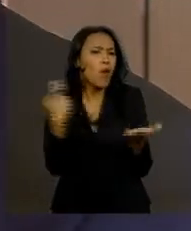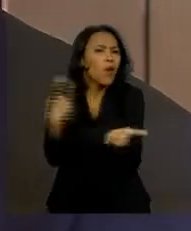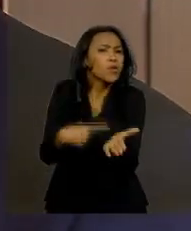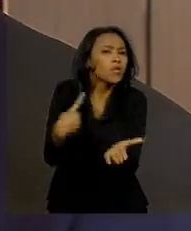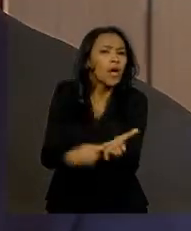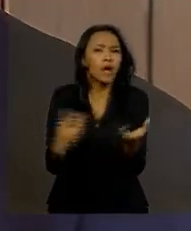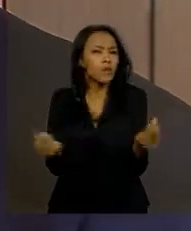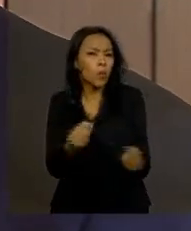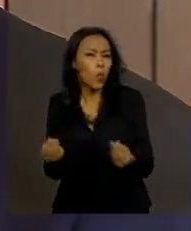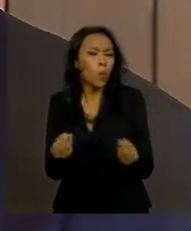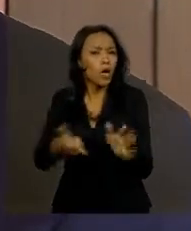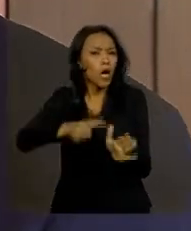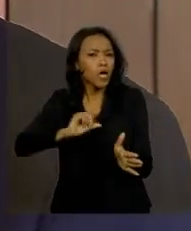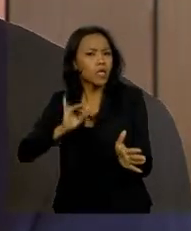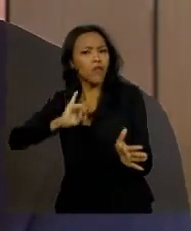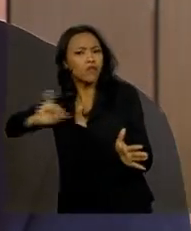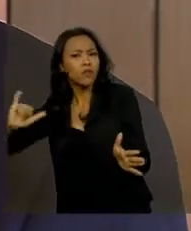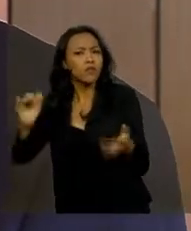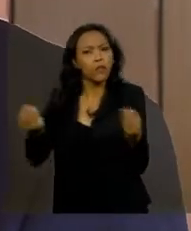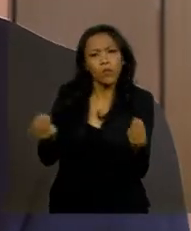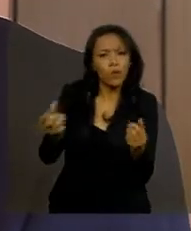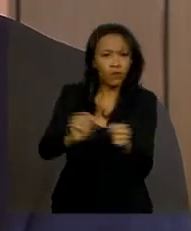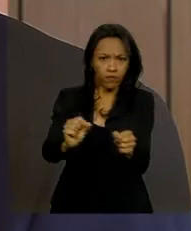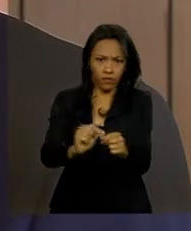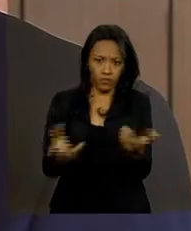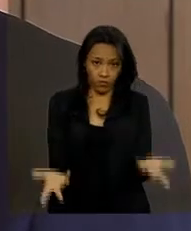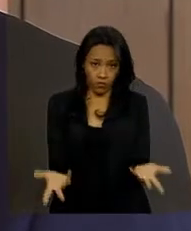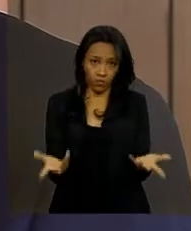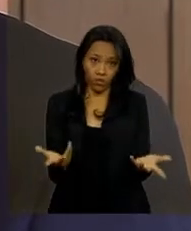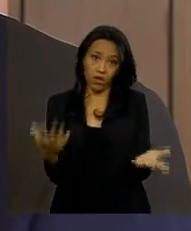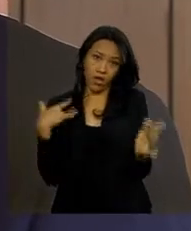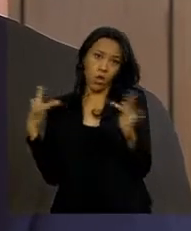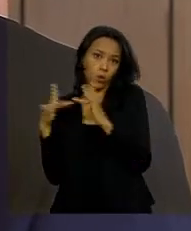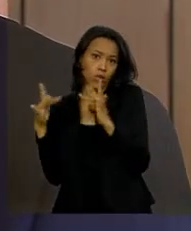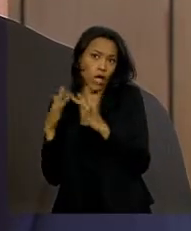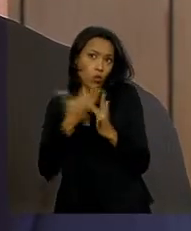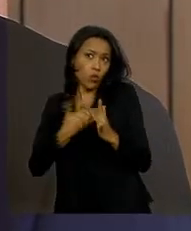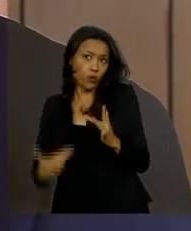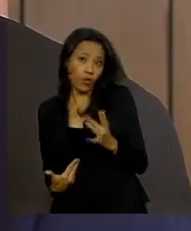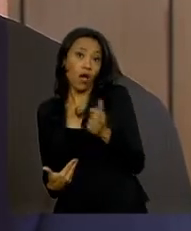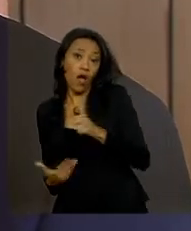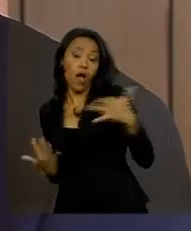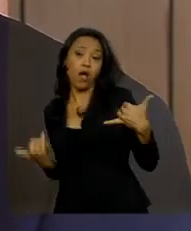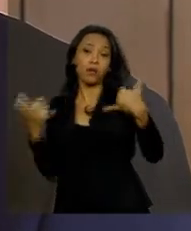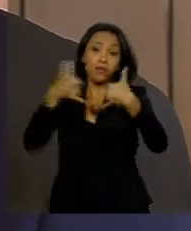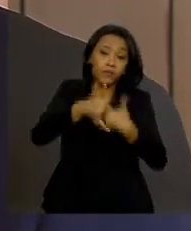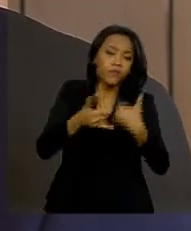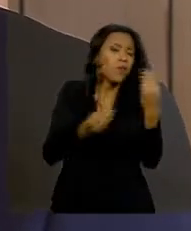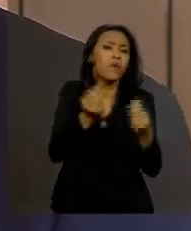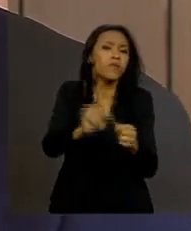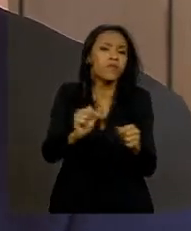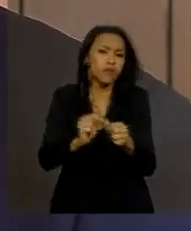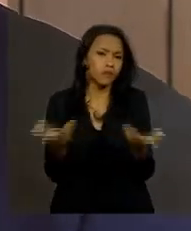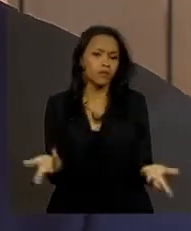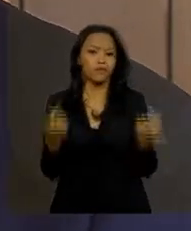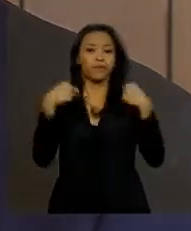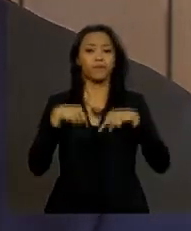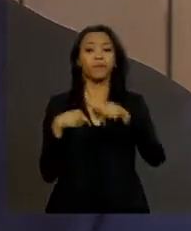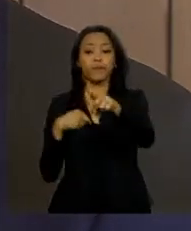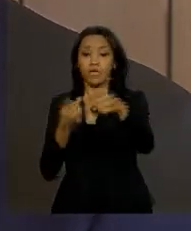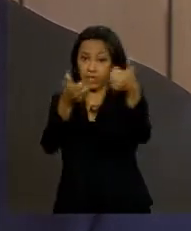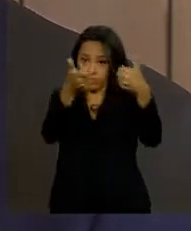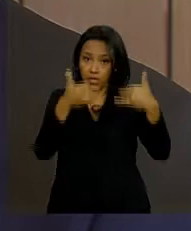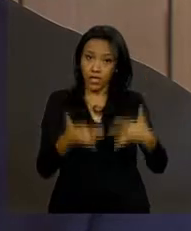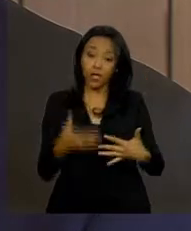estão recebendo celas ela recebendo esses imigrantes ela eles entrem em contato com o governo o governo entrou em contato com essas cidades nós temos uma articulação